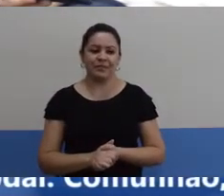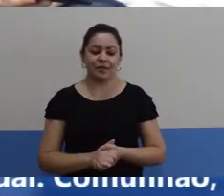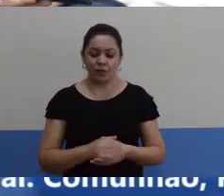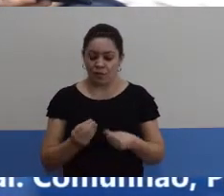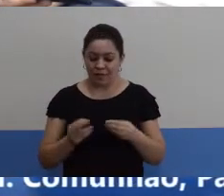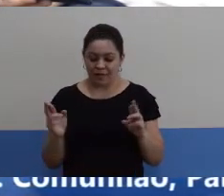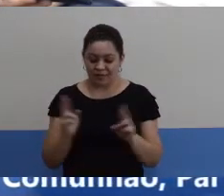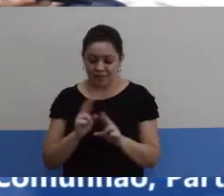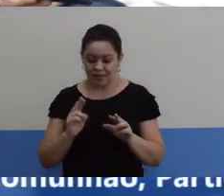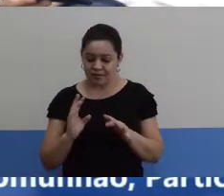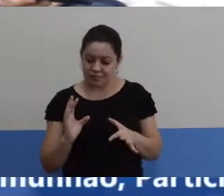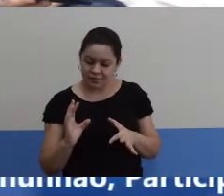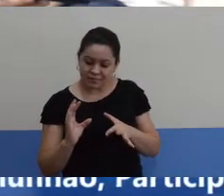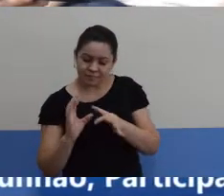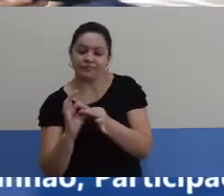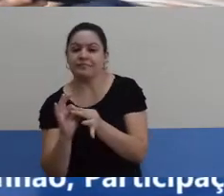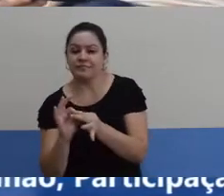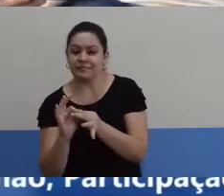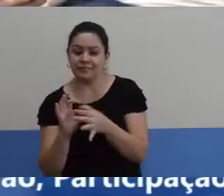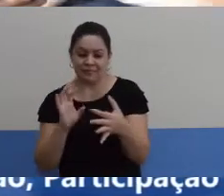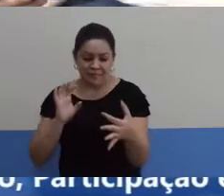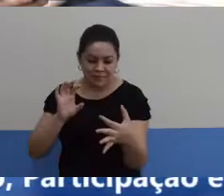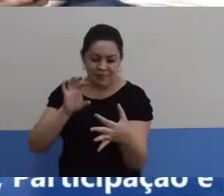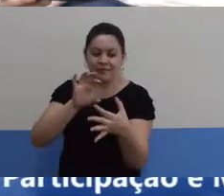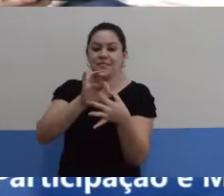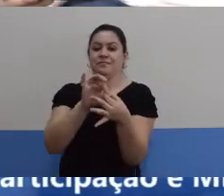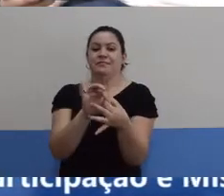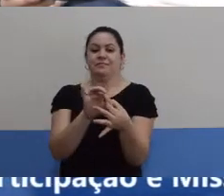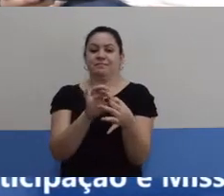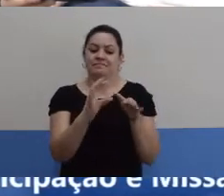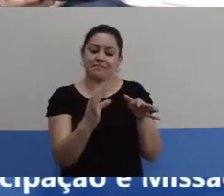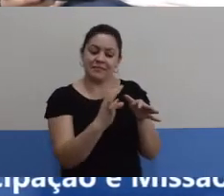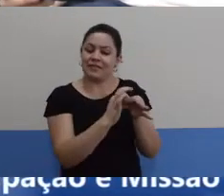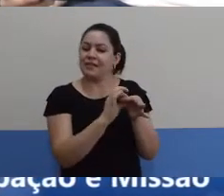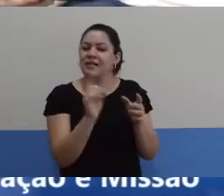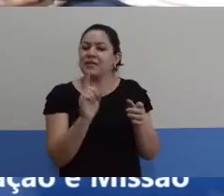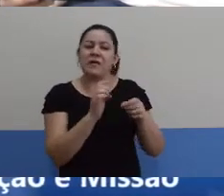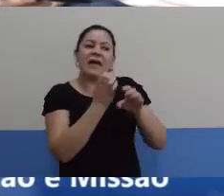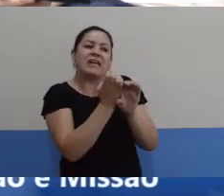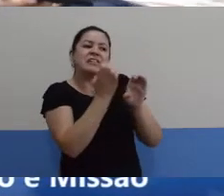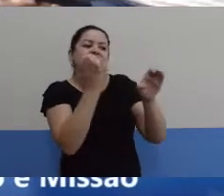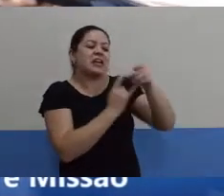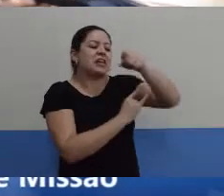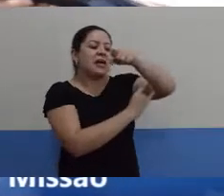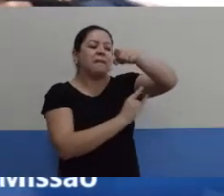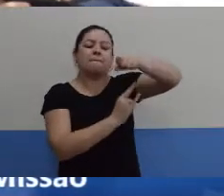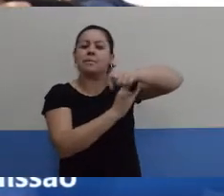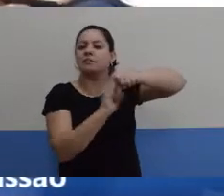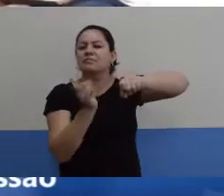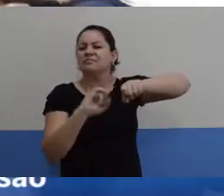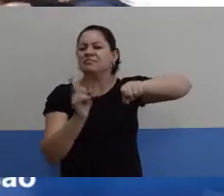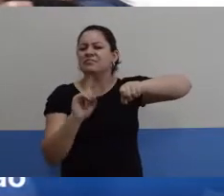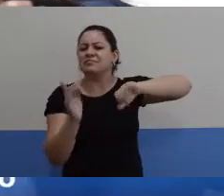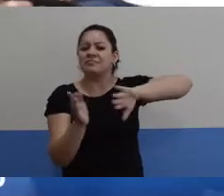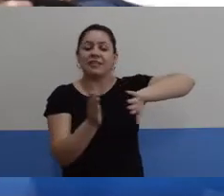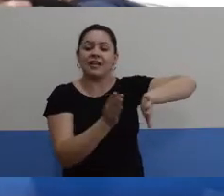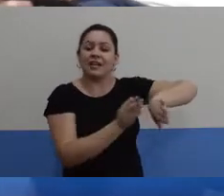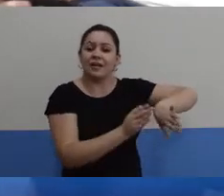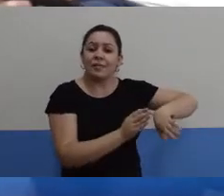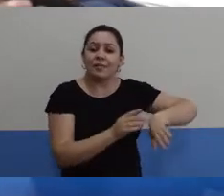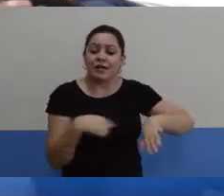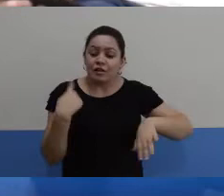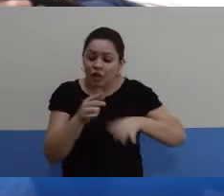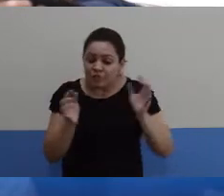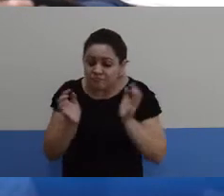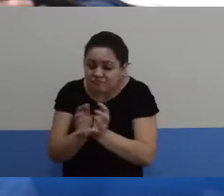ele não se refere a profissionais, profissionais da arquitetura, da engenharia, né? Sim, sim, é a participação, todos